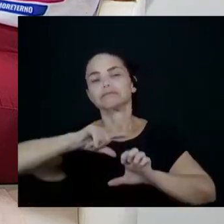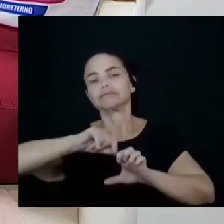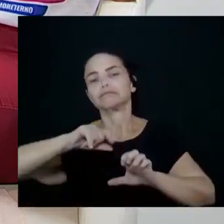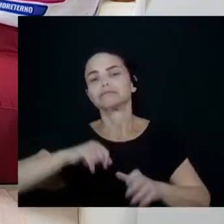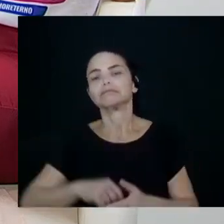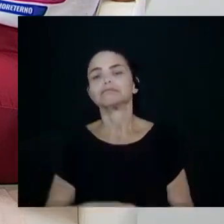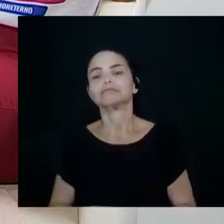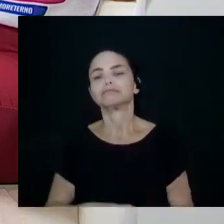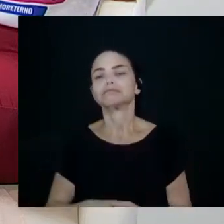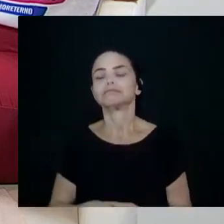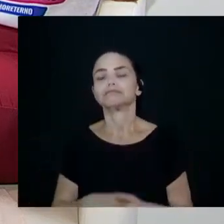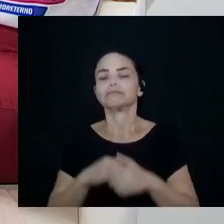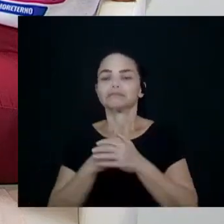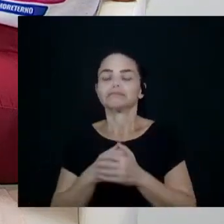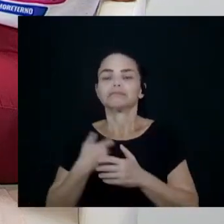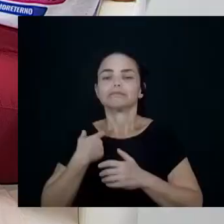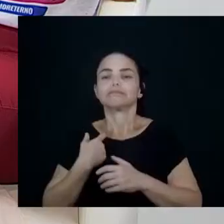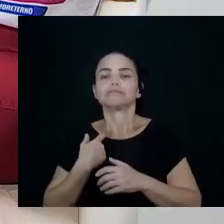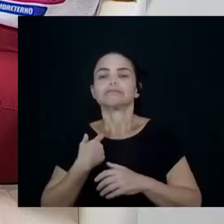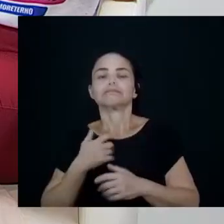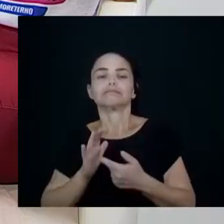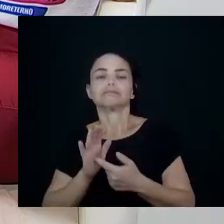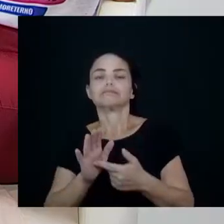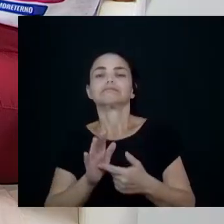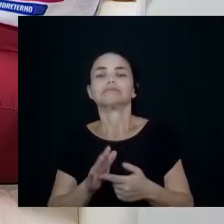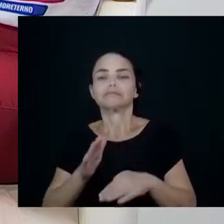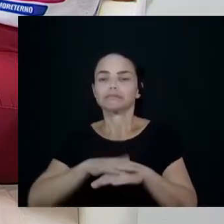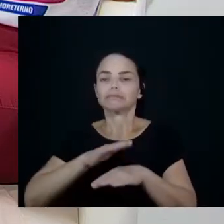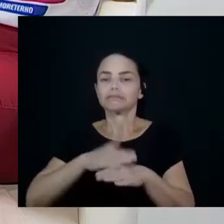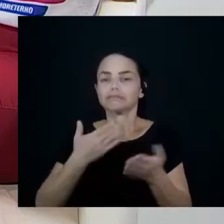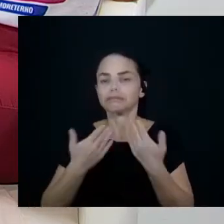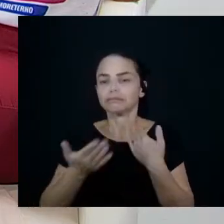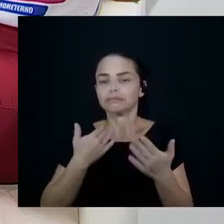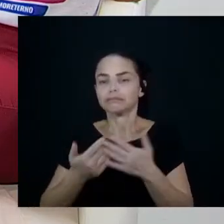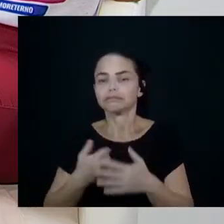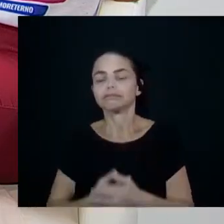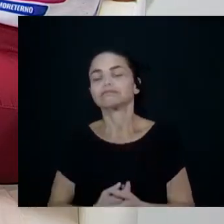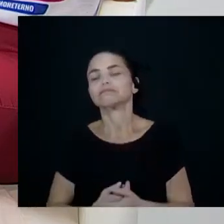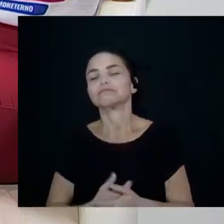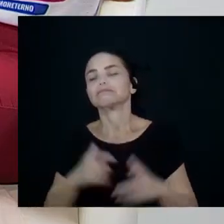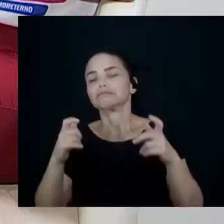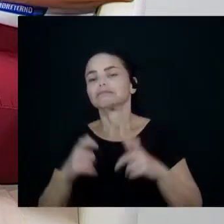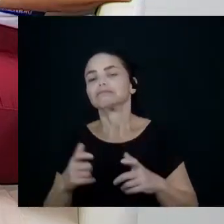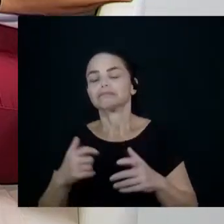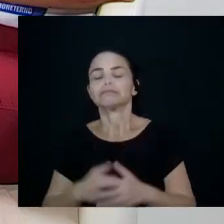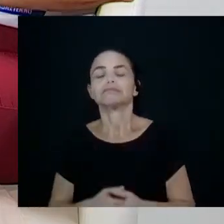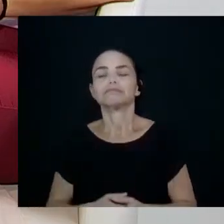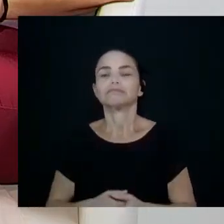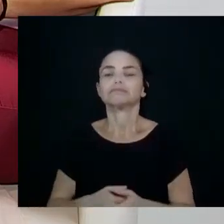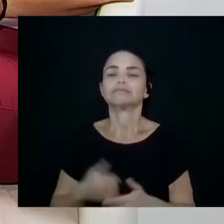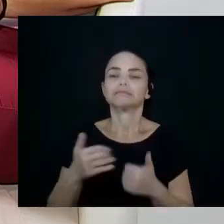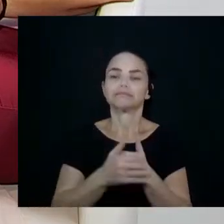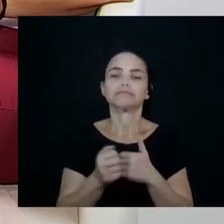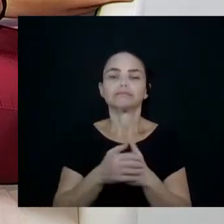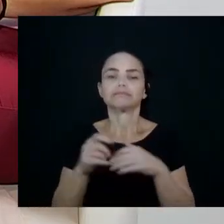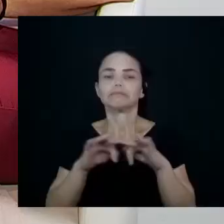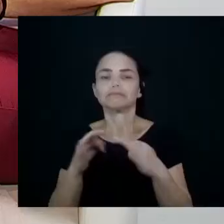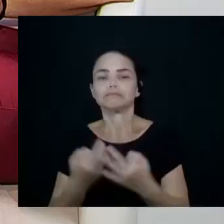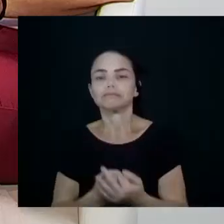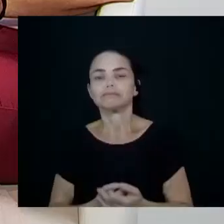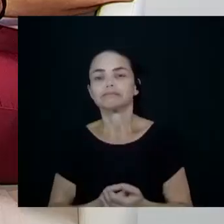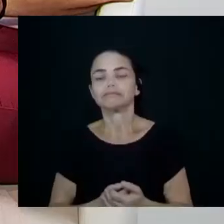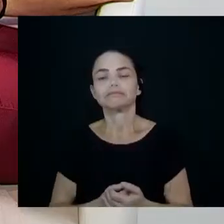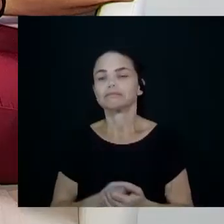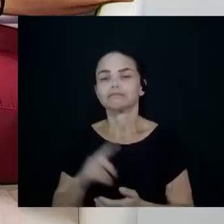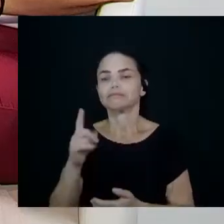e a comunidade. Lá as mães podem se apresentar, podem conversar. Então, é um espaço a mais bem acolhedor para as famílias. Não tem